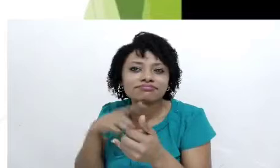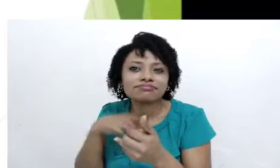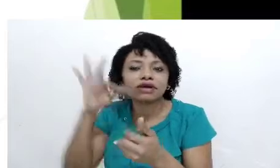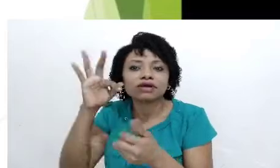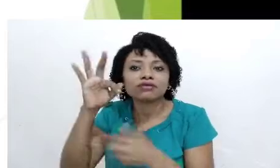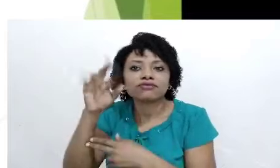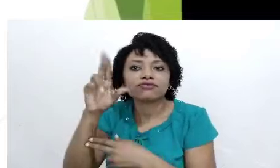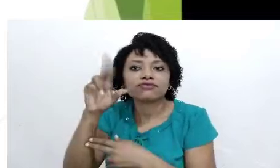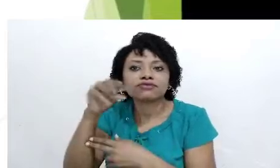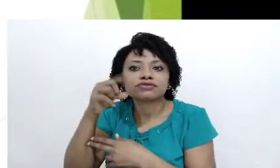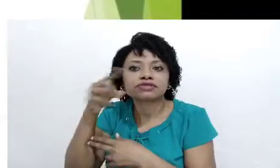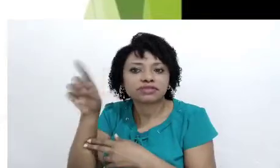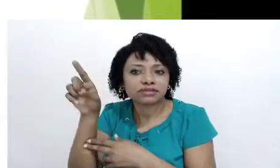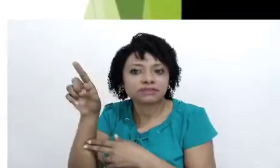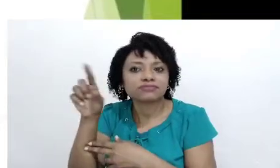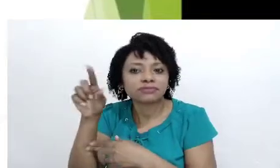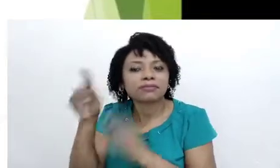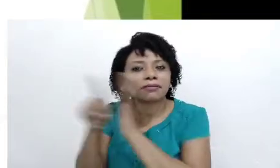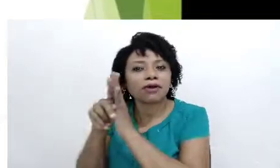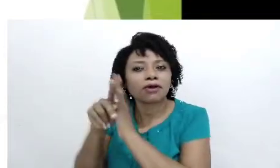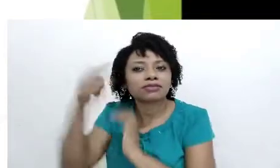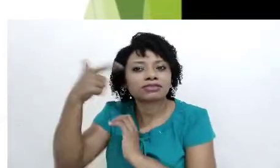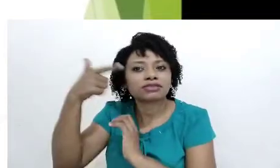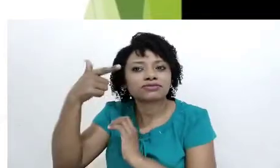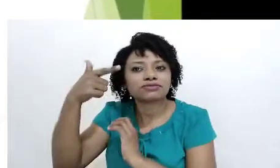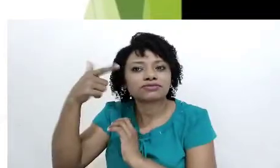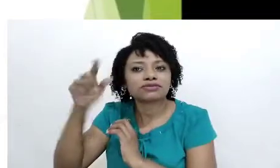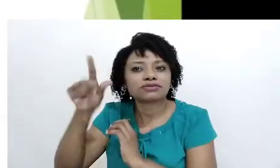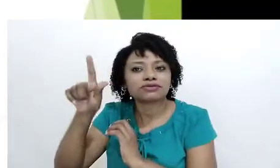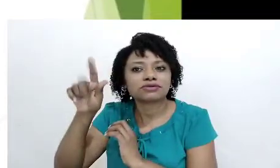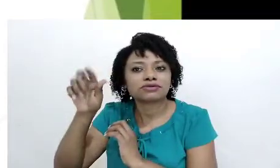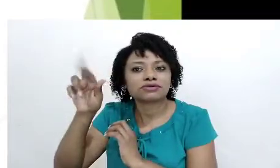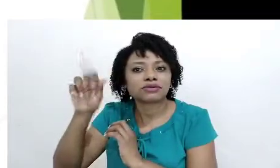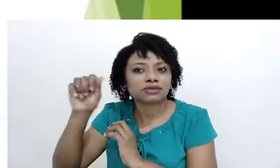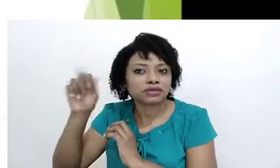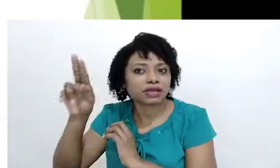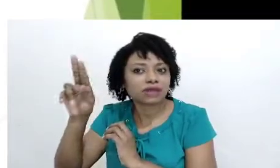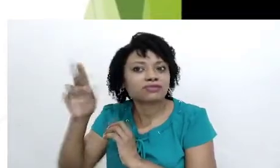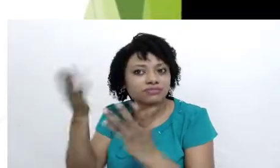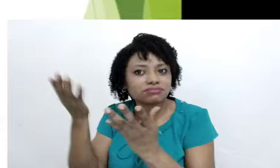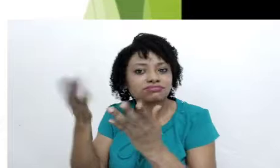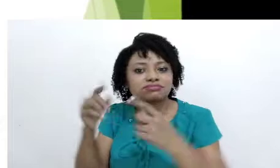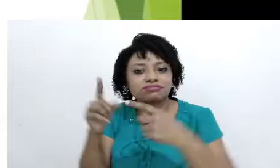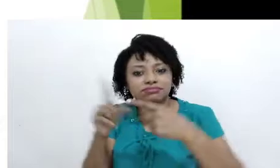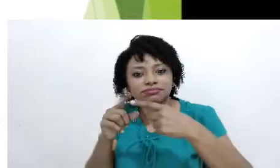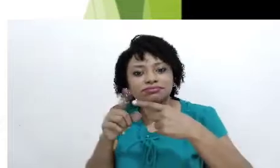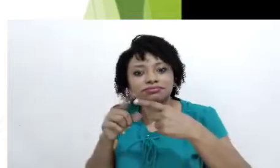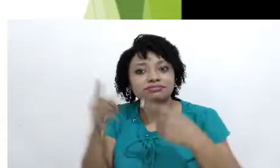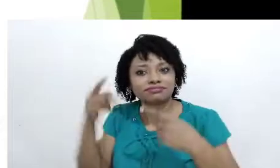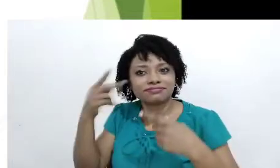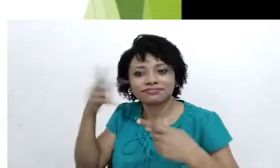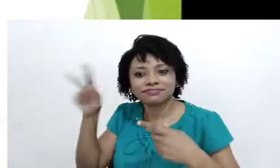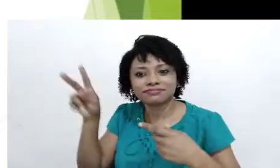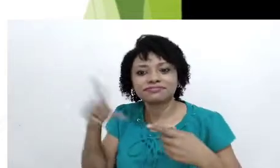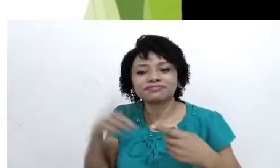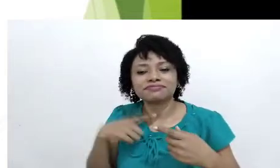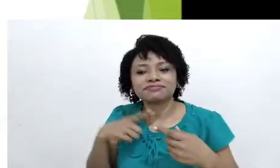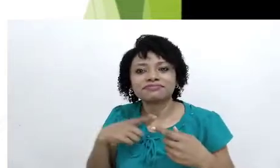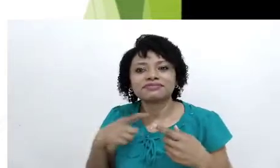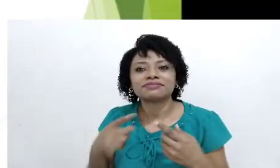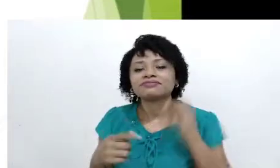vai lembrar lá da matemática, da parte de funções. Aqui a gente tem uma função do segundo grau, então realmente o gráfico é